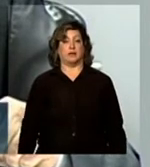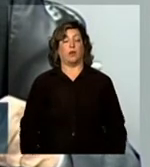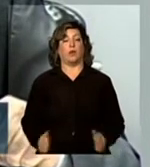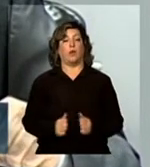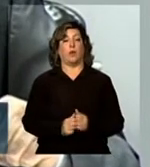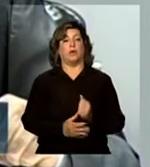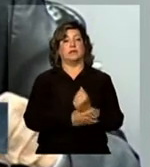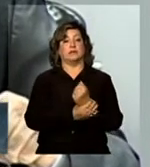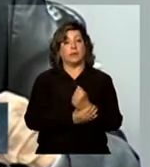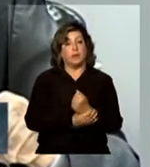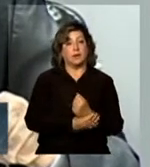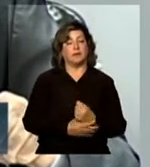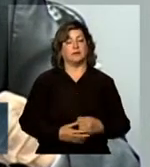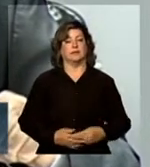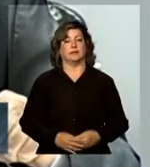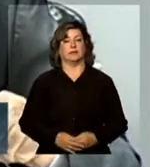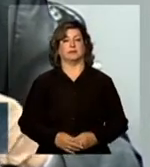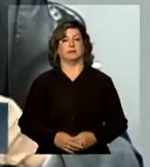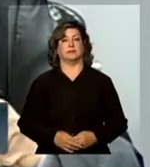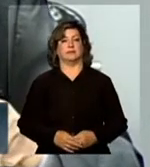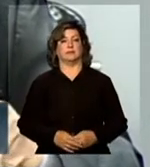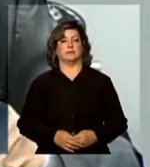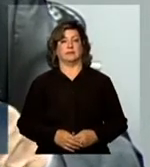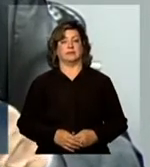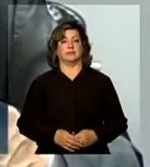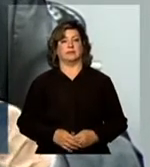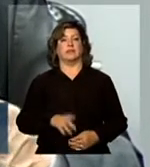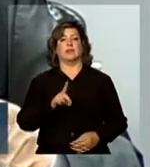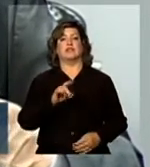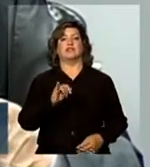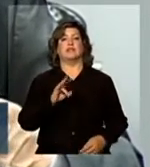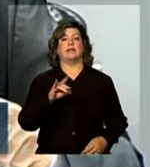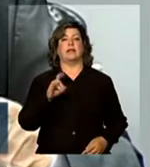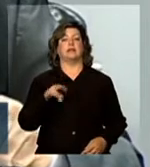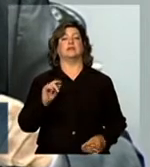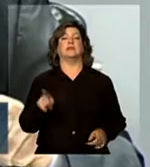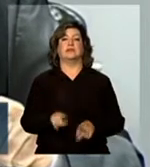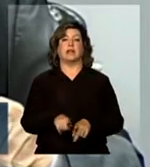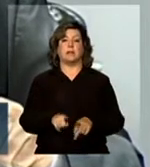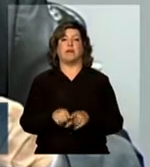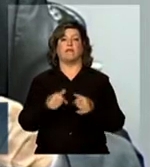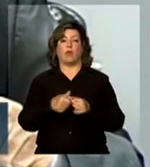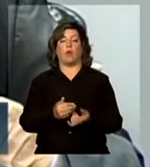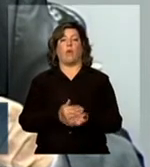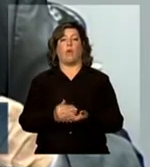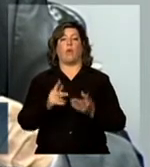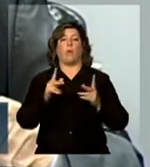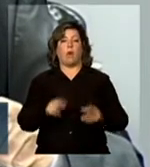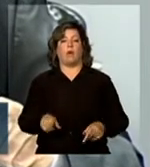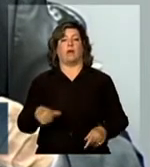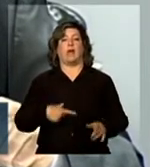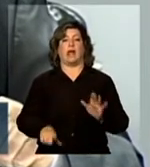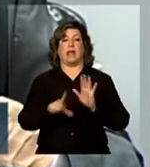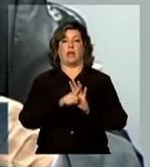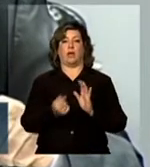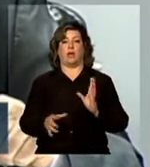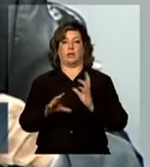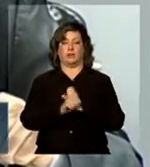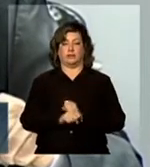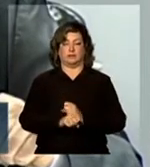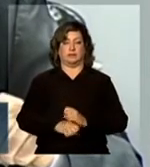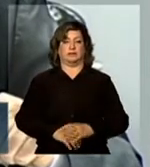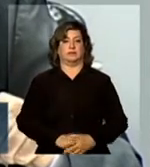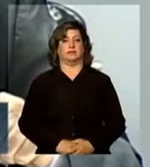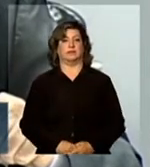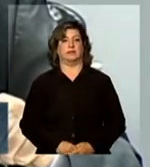com segurança. Dividendos também igual. Dividendo também ficou igual à lei orçamentária, 23 bilhões e 900.